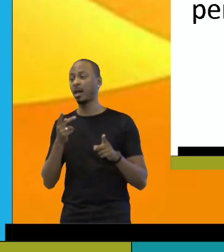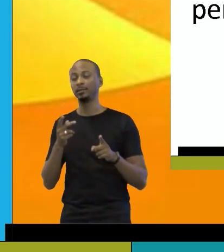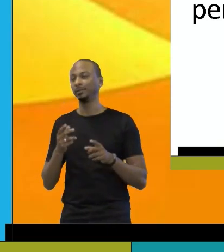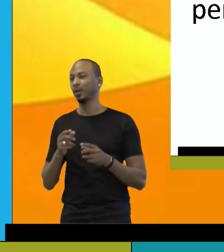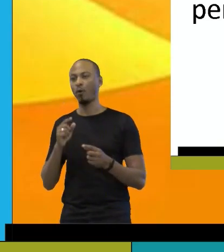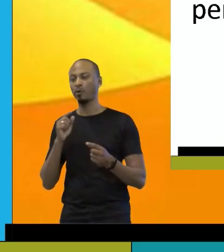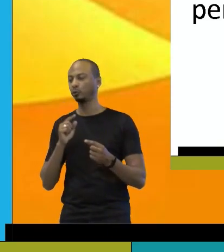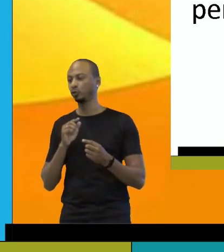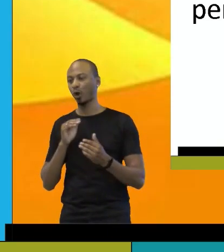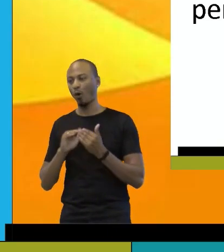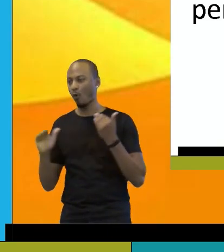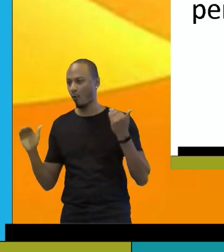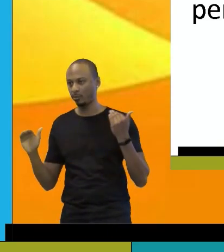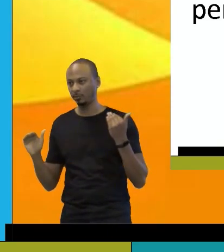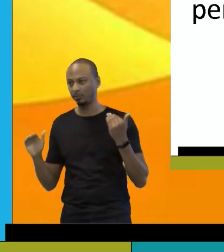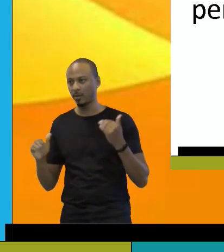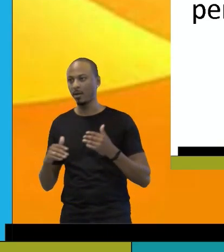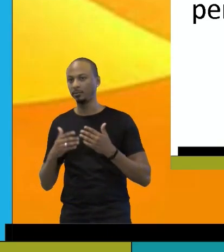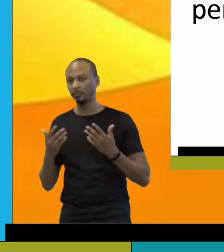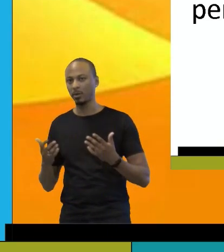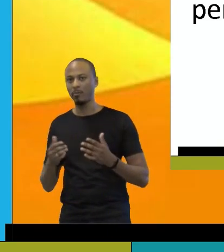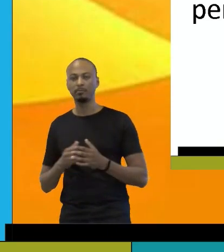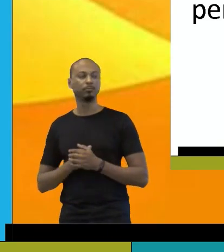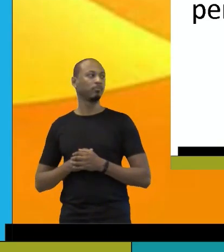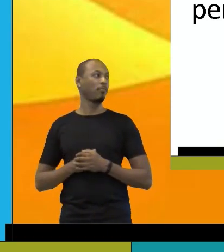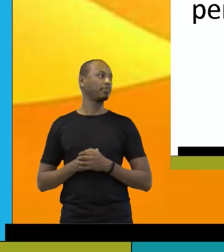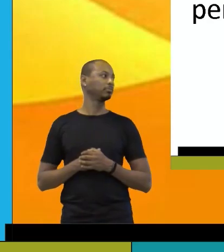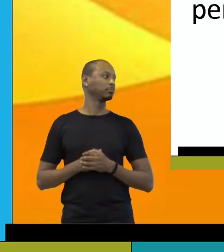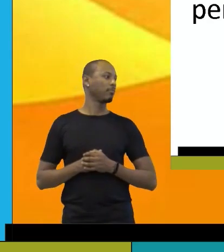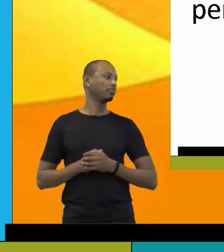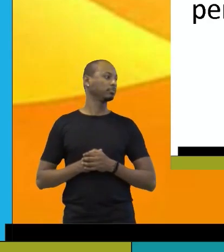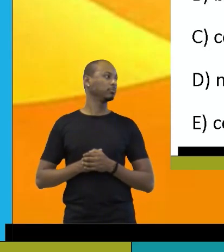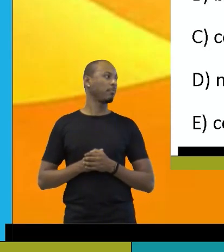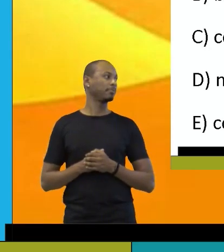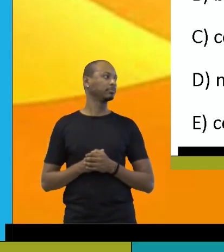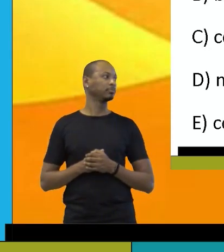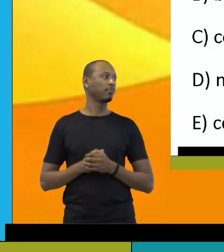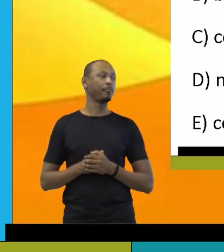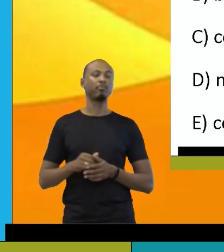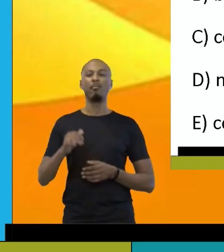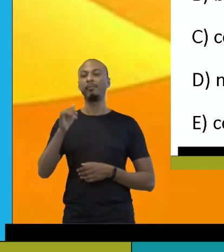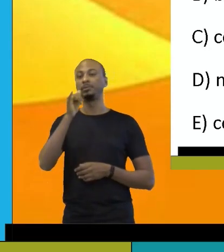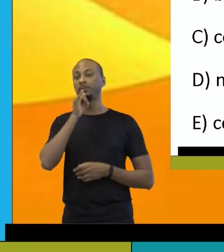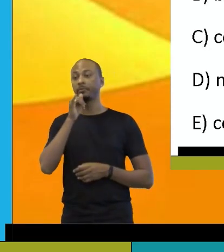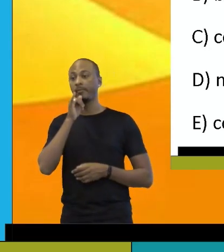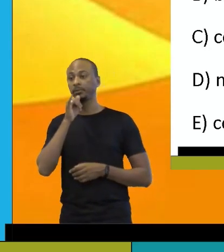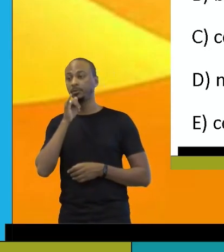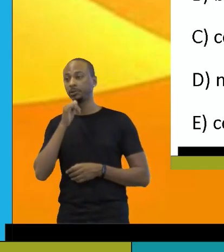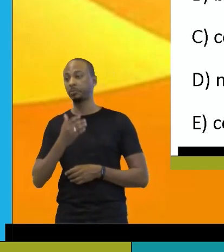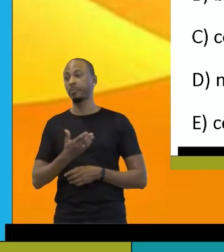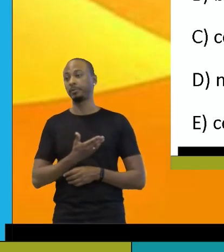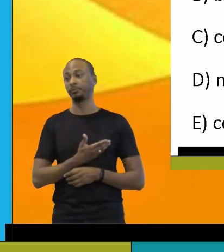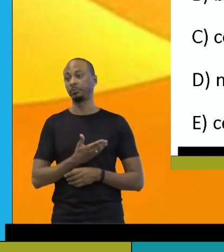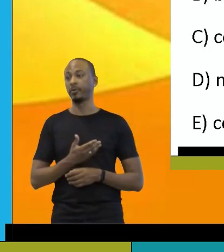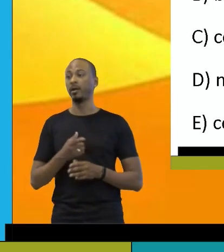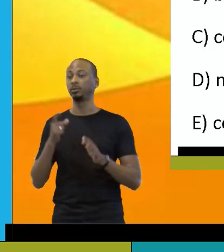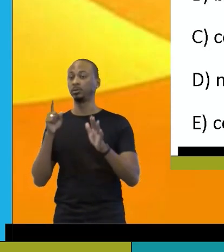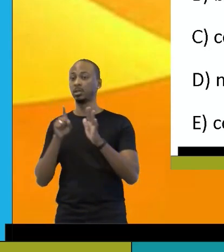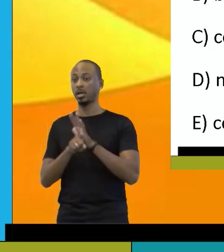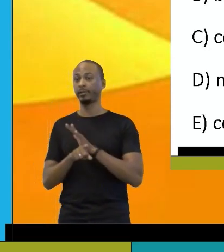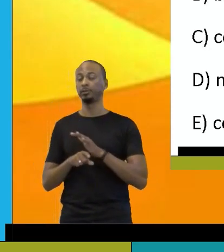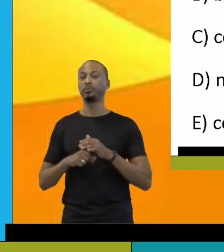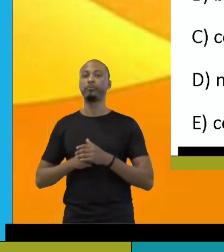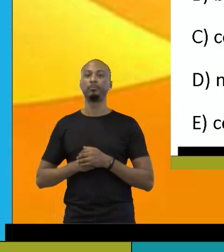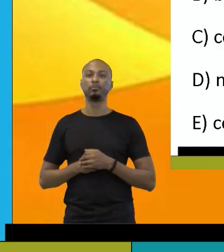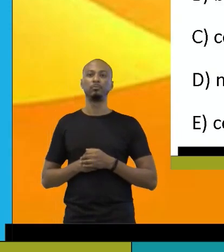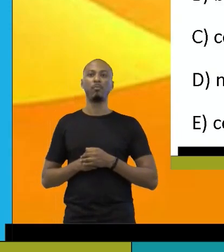insurreição desestabilize a sociedade. Vamos ver agora aqui um exemplo de uma questão que eu coloquei para vocês. Aqui nós